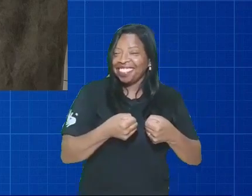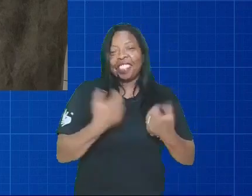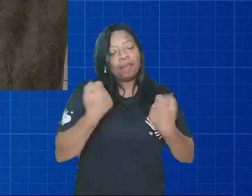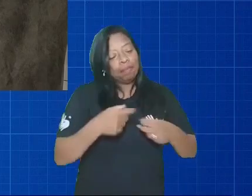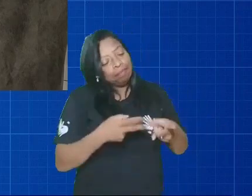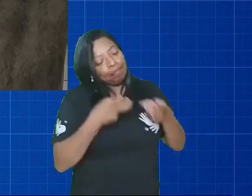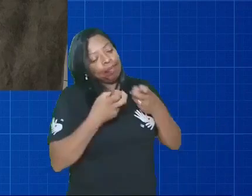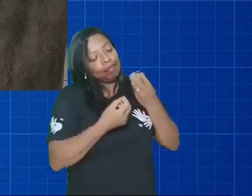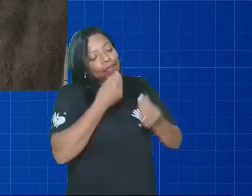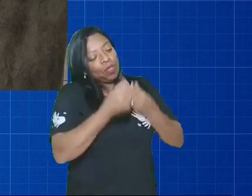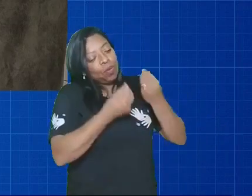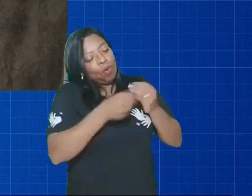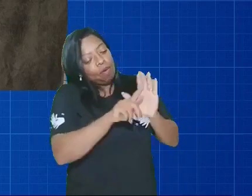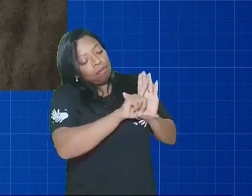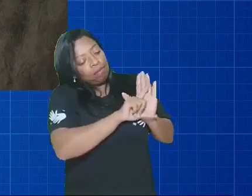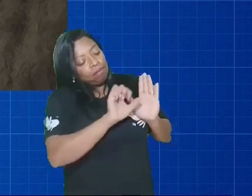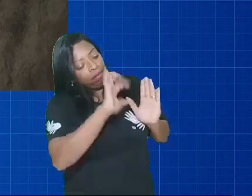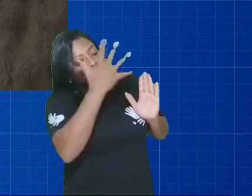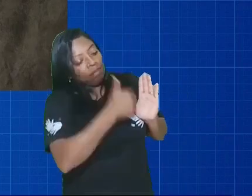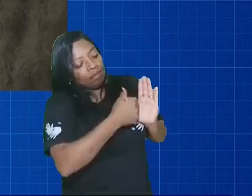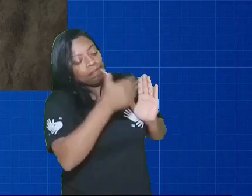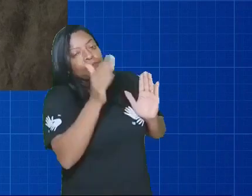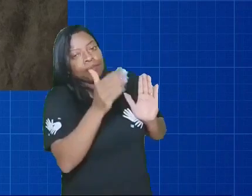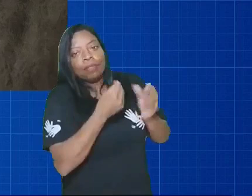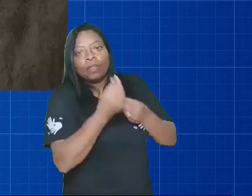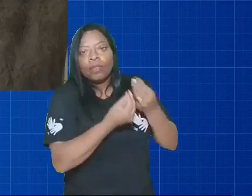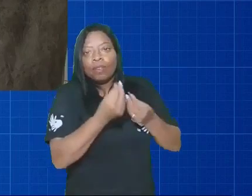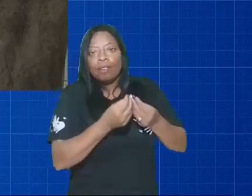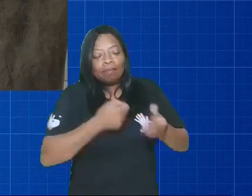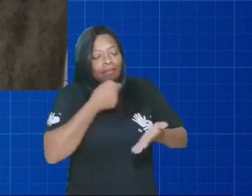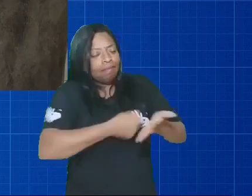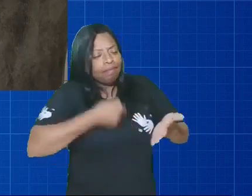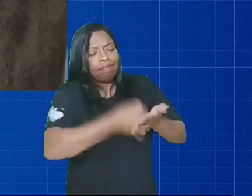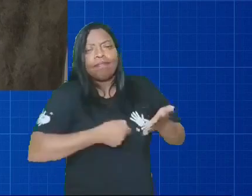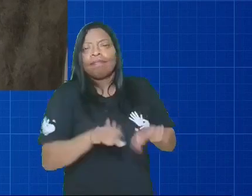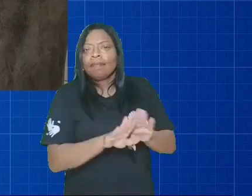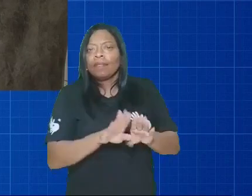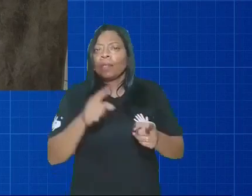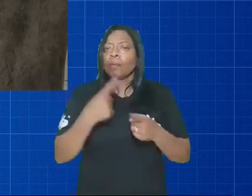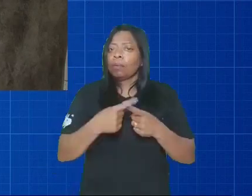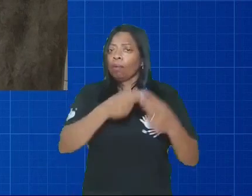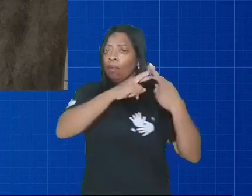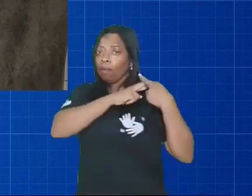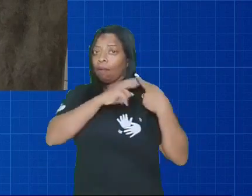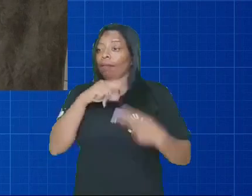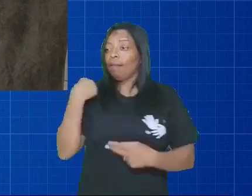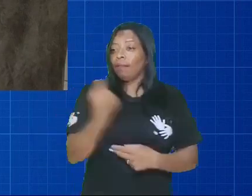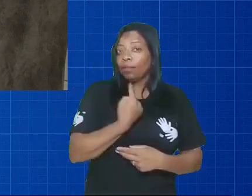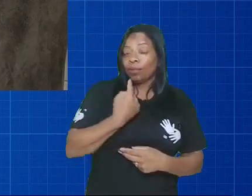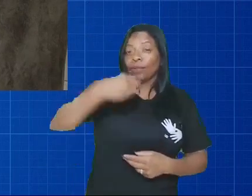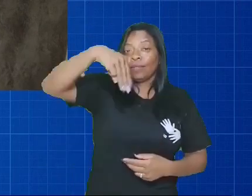aí olhando esses instrumentos, cobrando, que esse é o papel do Ministério Público também,